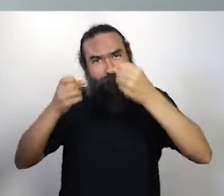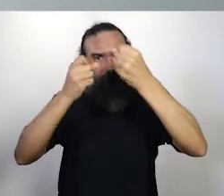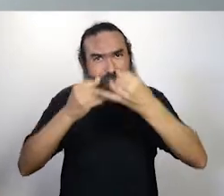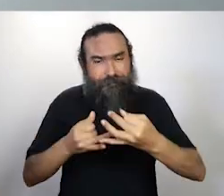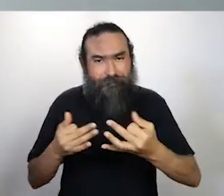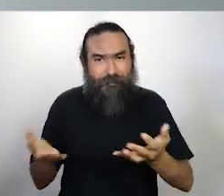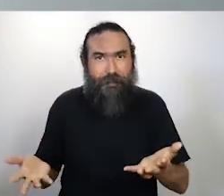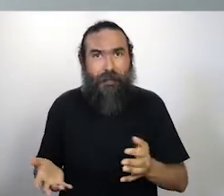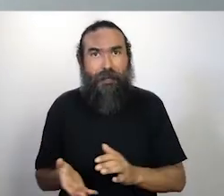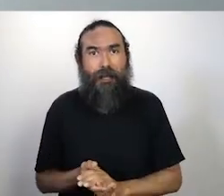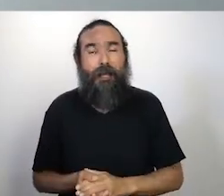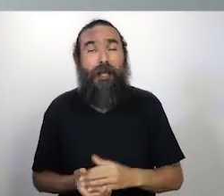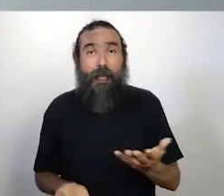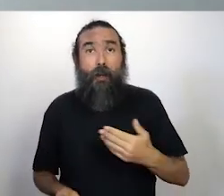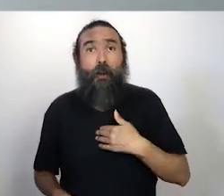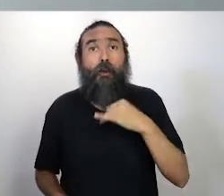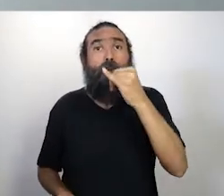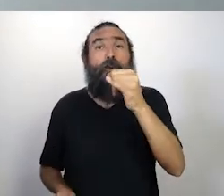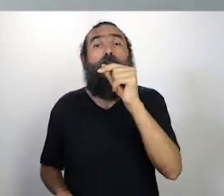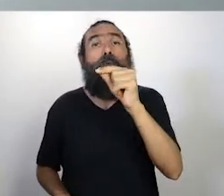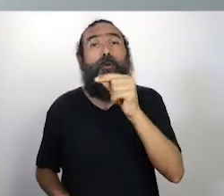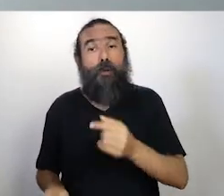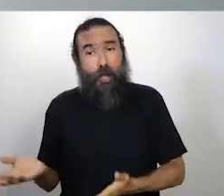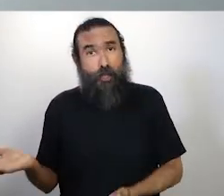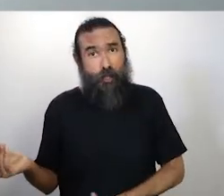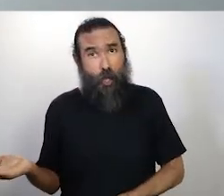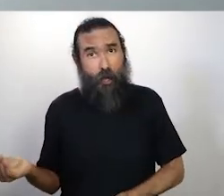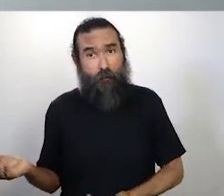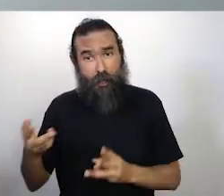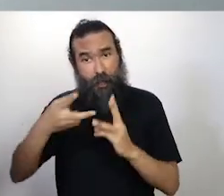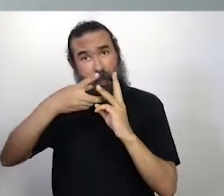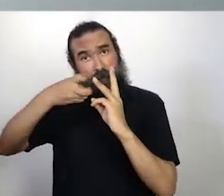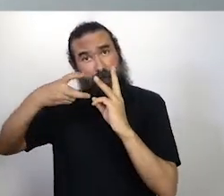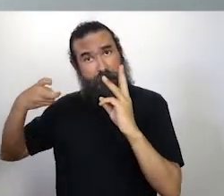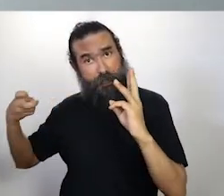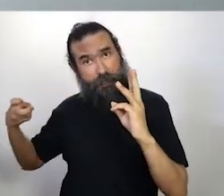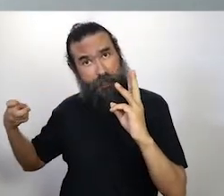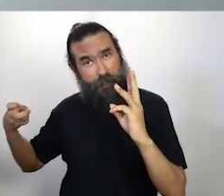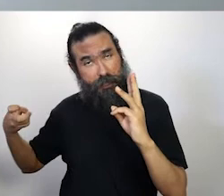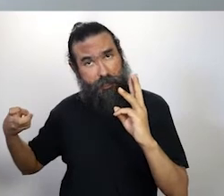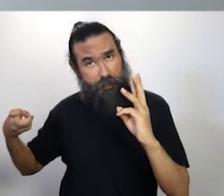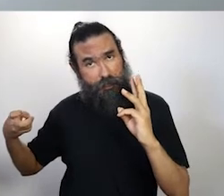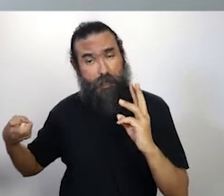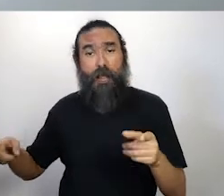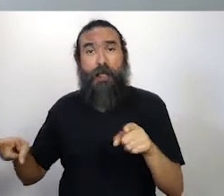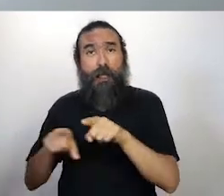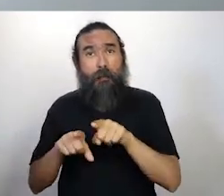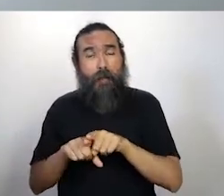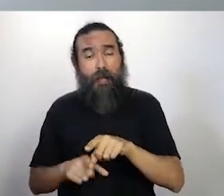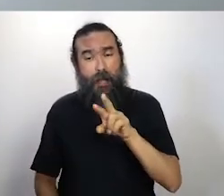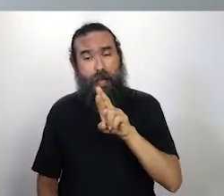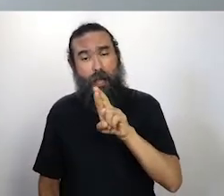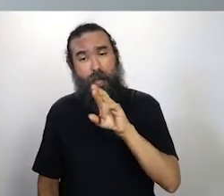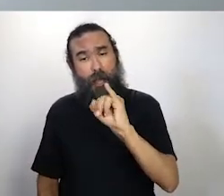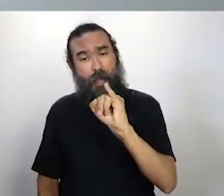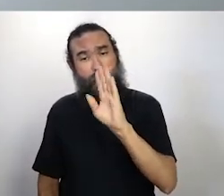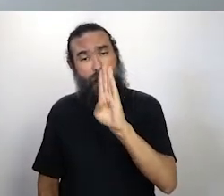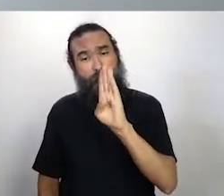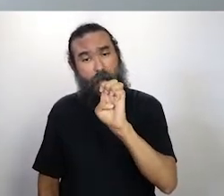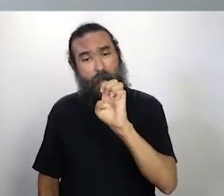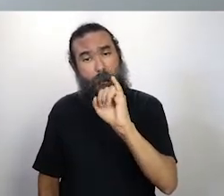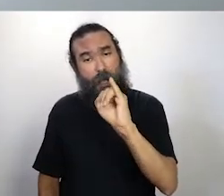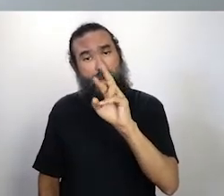a resposta seria, tá, Mariana, que esses jovens indígenas são jovens indígenas